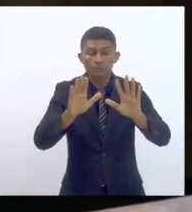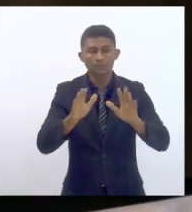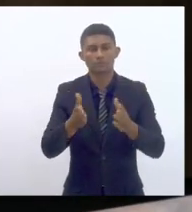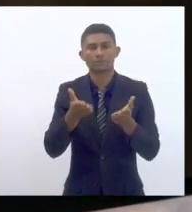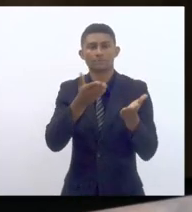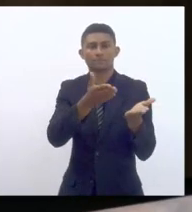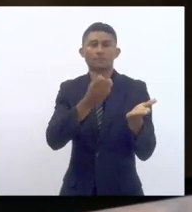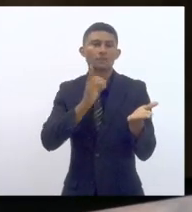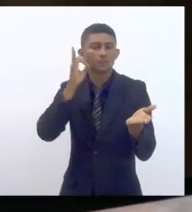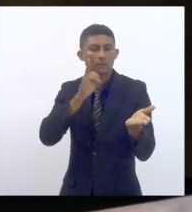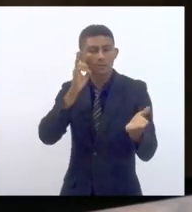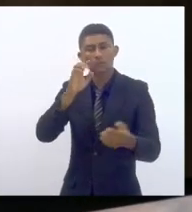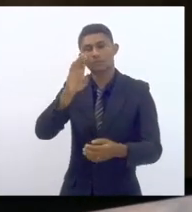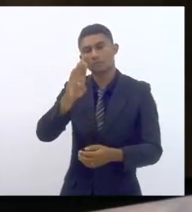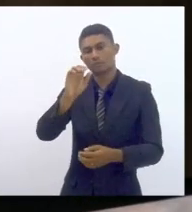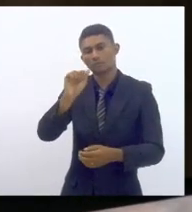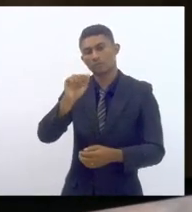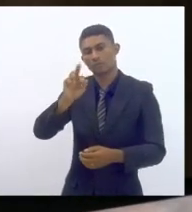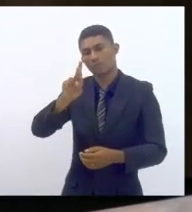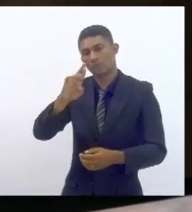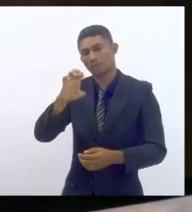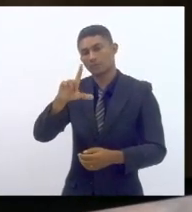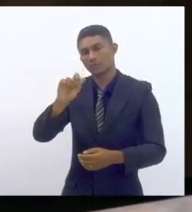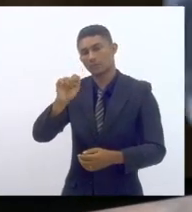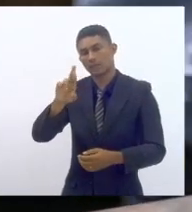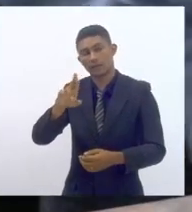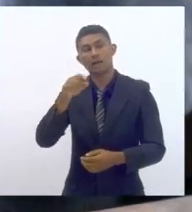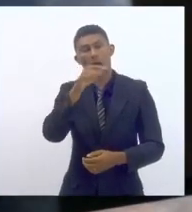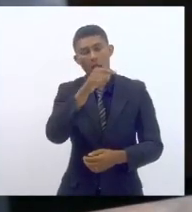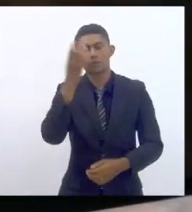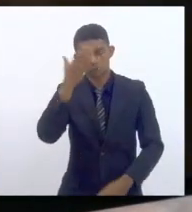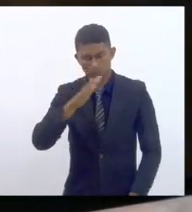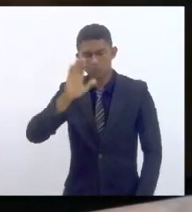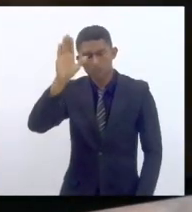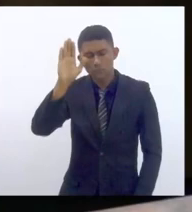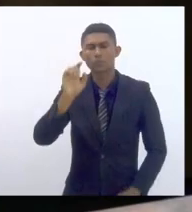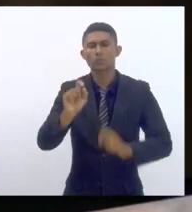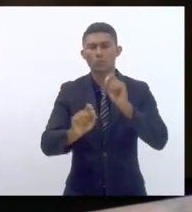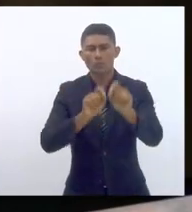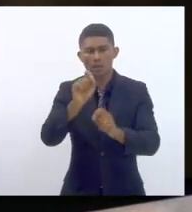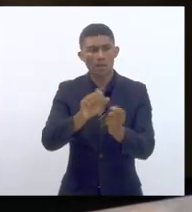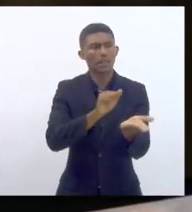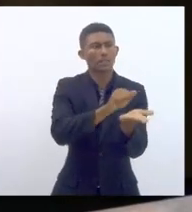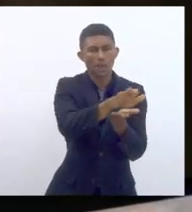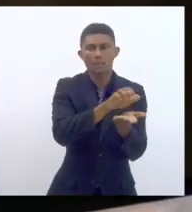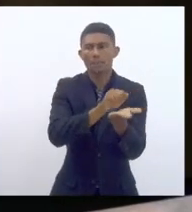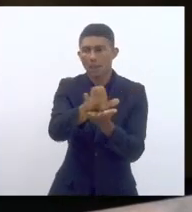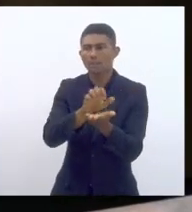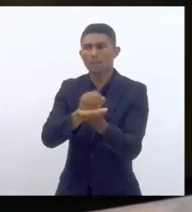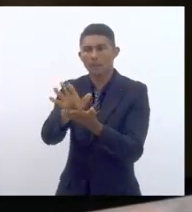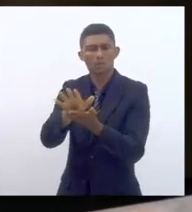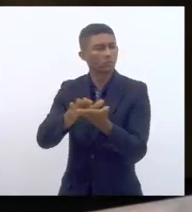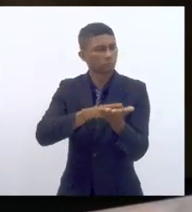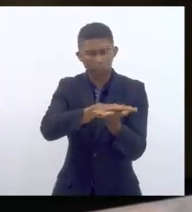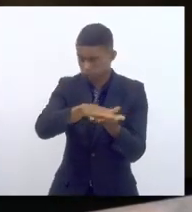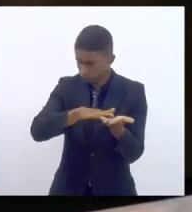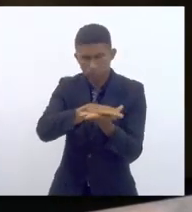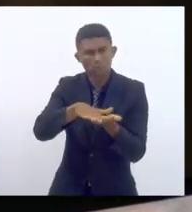comprometeu, nesse momento, a não ter nenhuma demissão que não seja por justa causa, né,